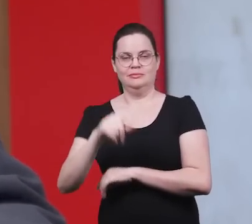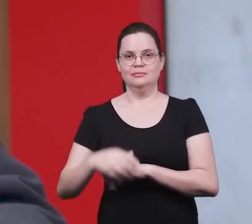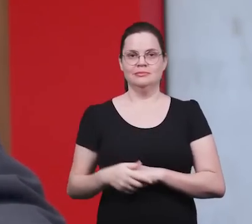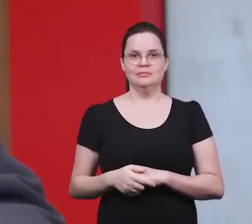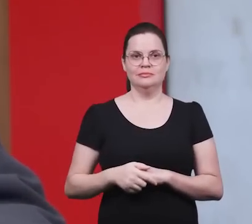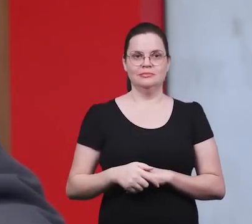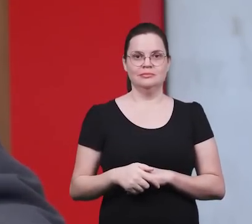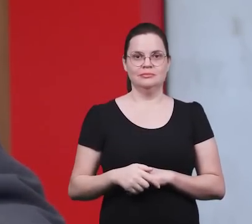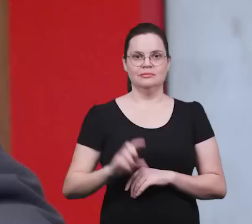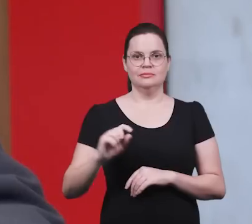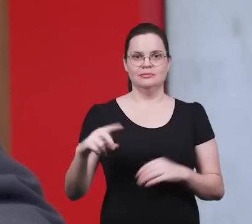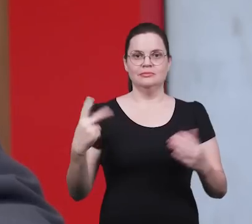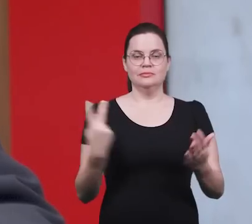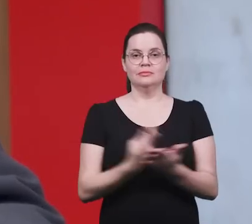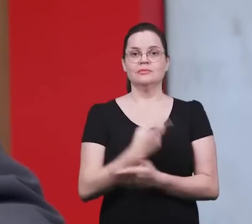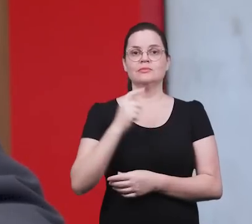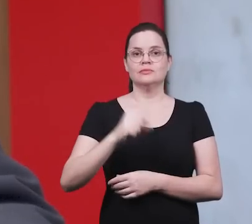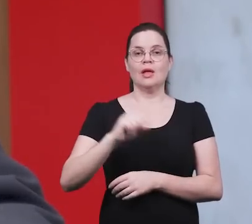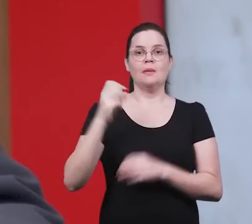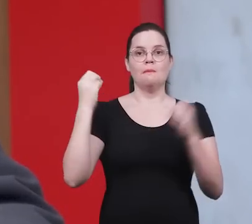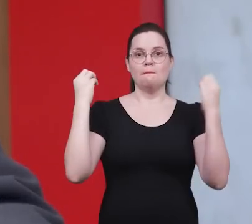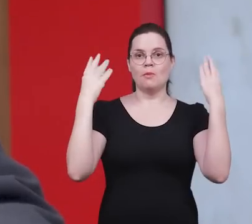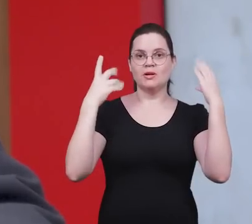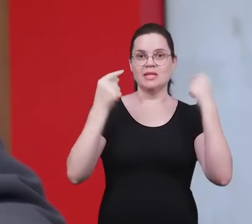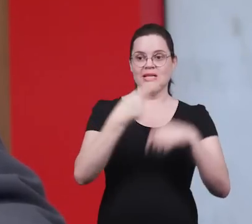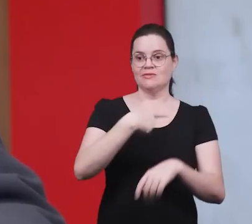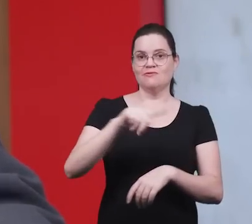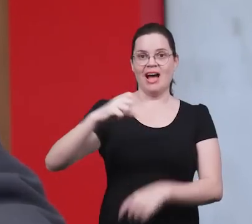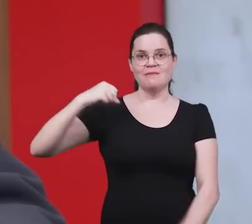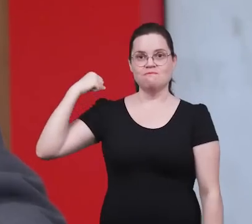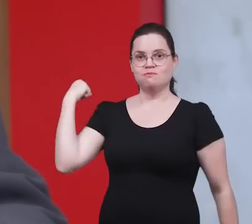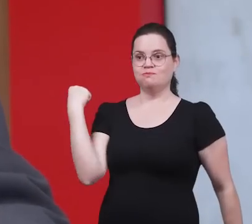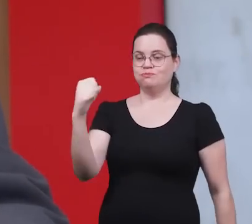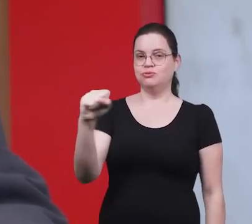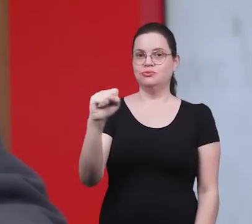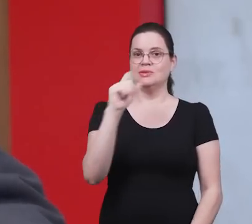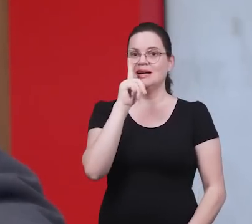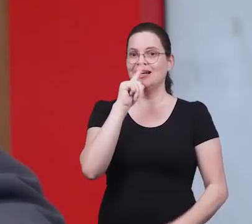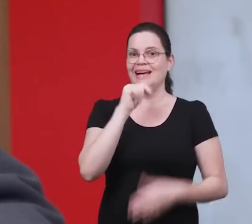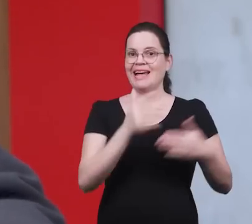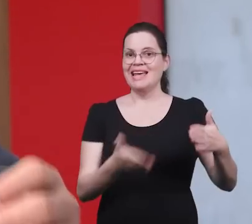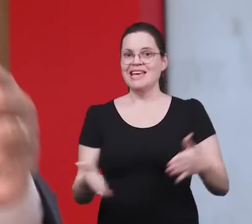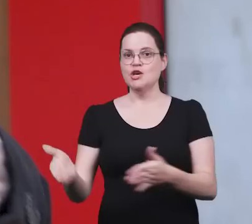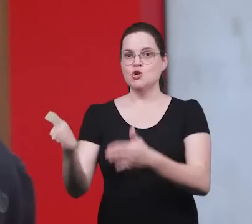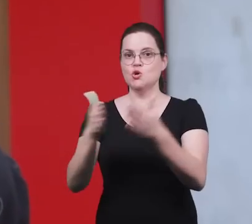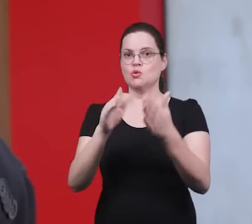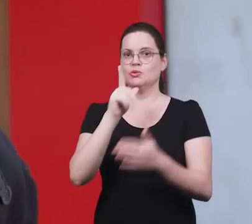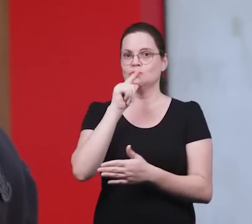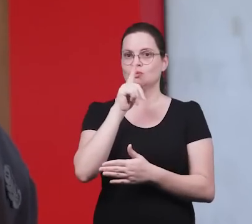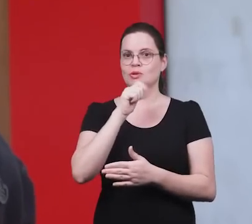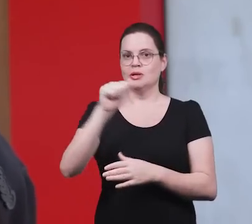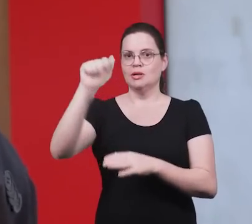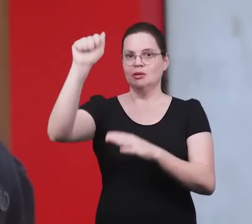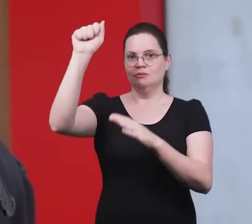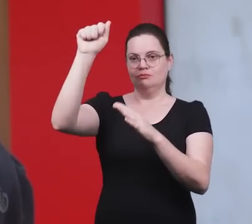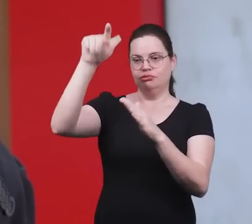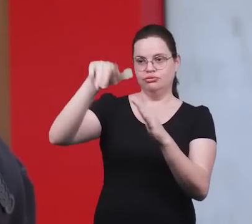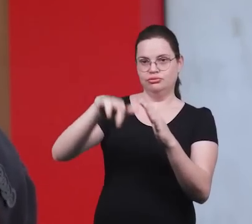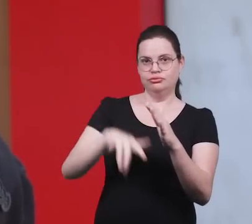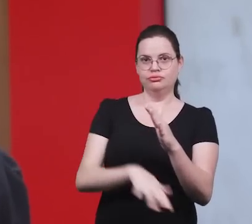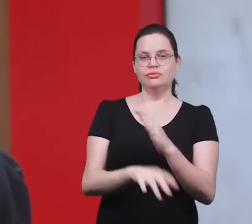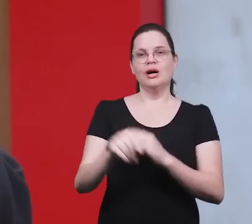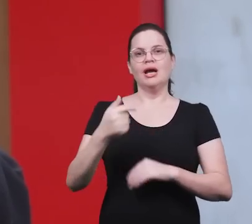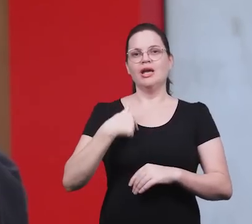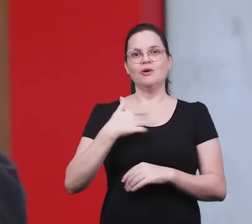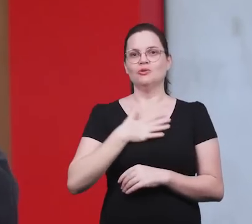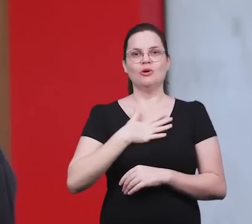E a palavra do Senhor diz que Moisés vai e fere a rocha e saíam rios da rocha. Eu não gosto muito quando eu vejo uma figura, uma